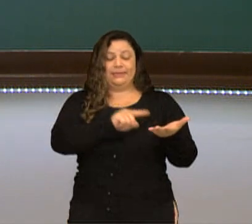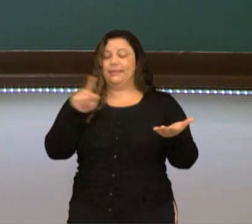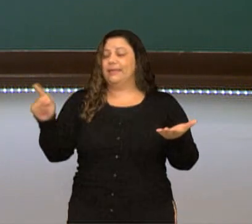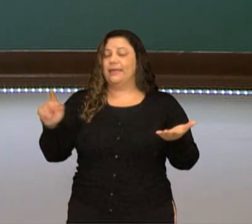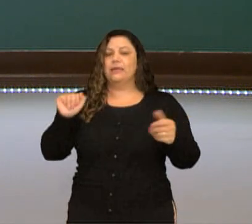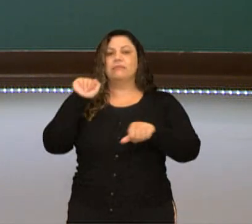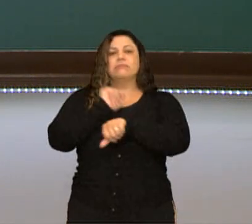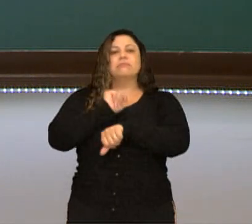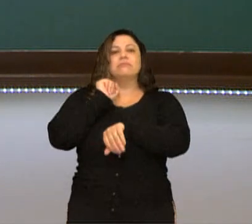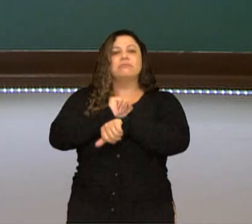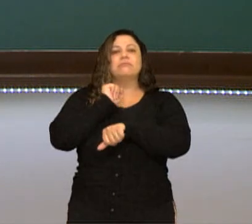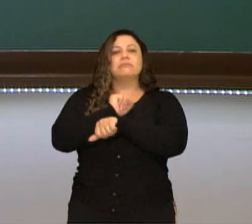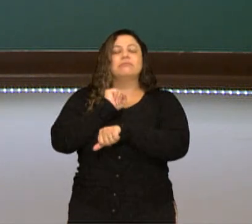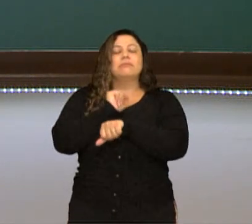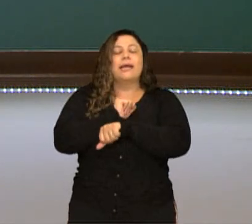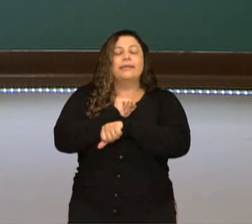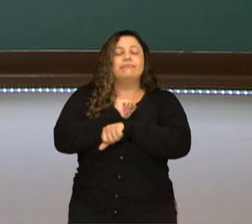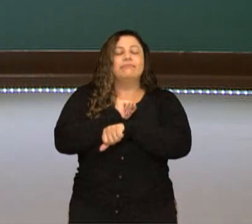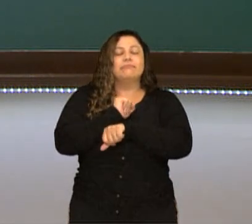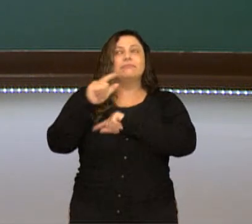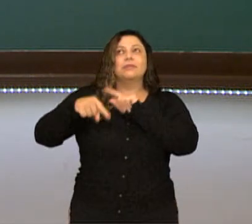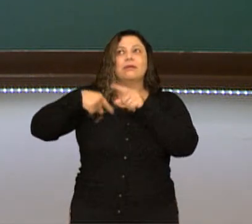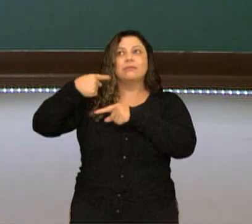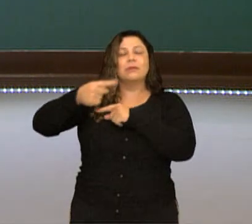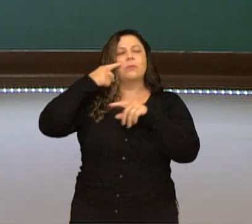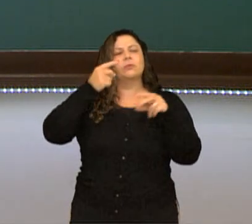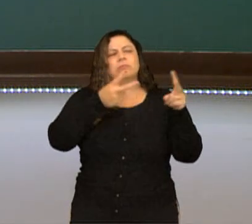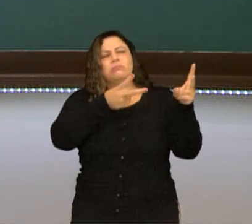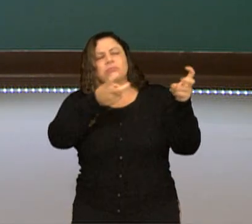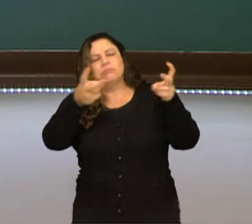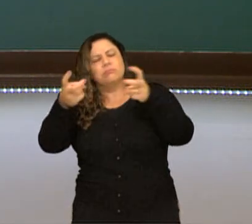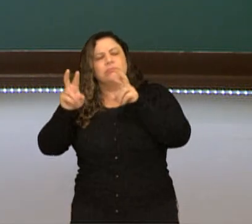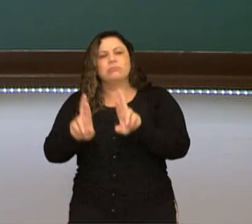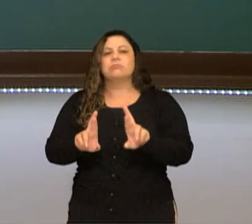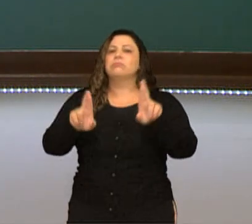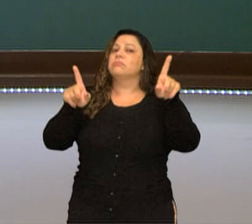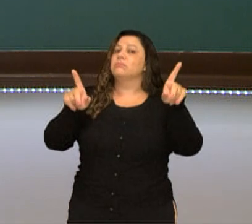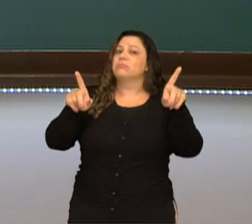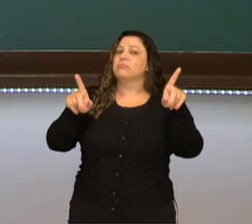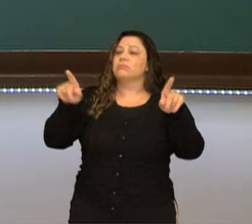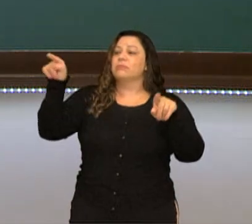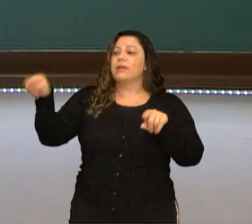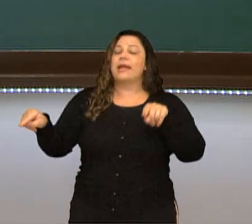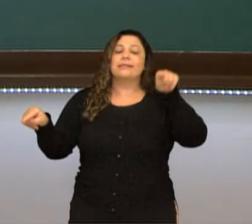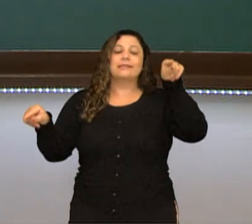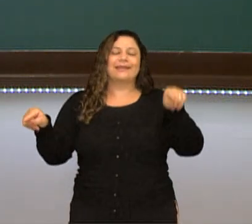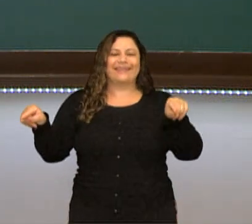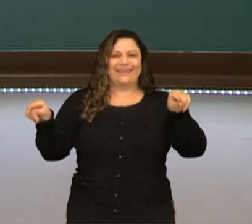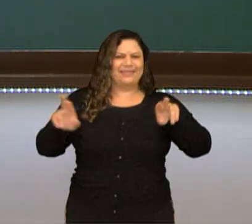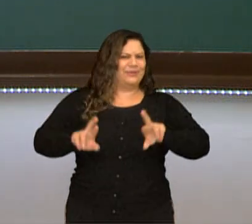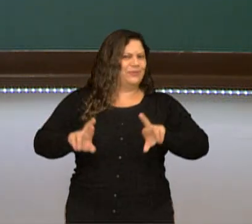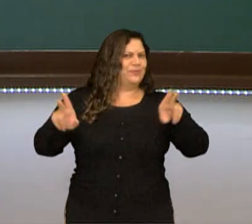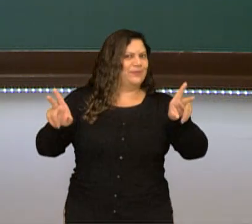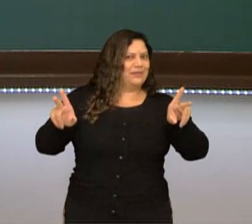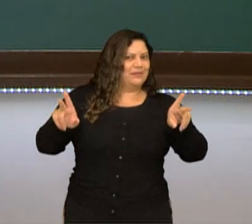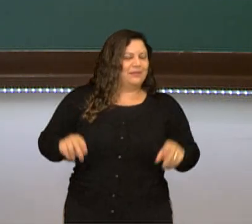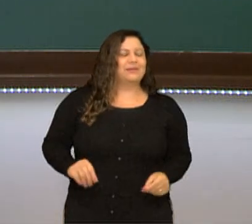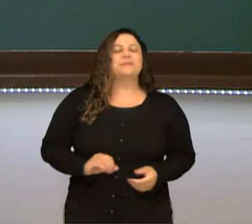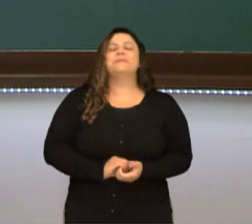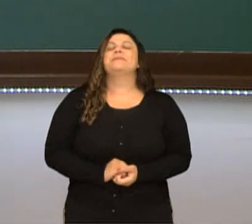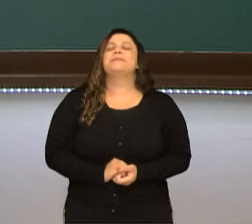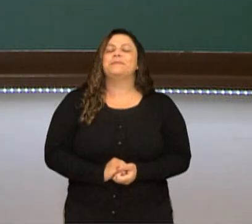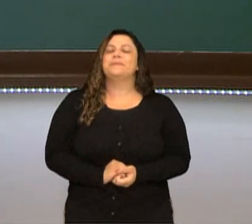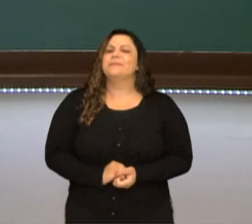alguns momentos e então depois você vai verificar a diferença entre uma e outra. Professor,